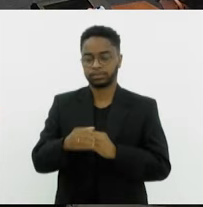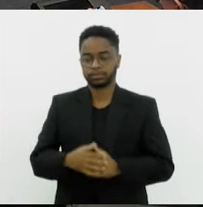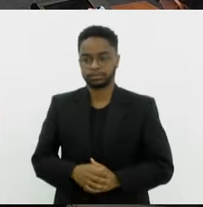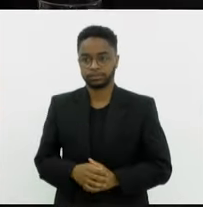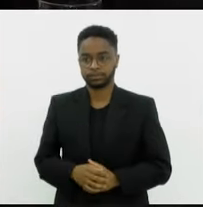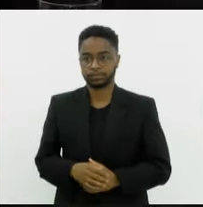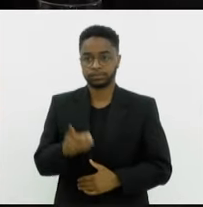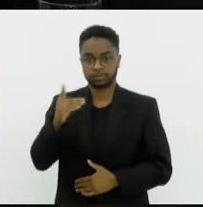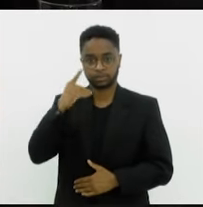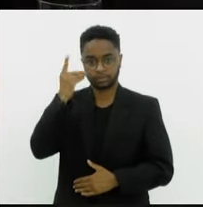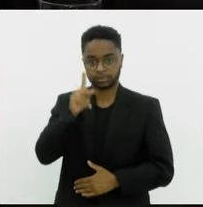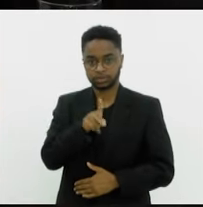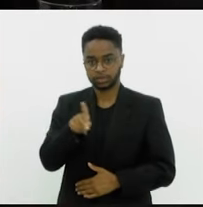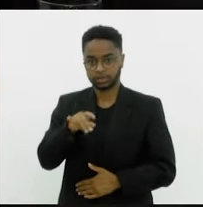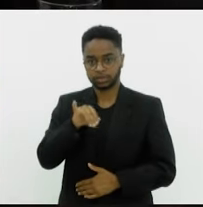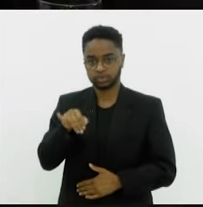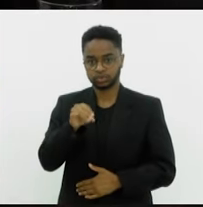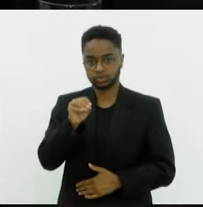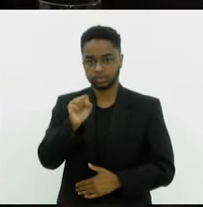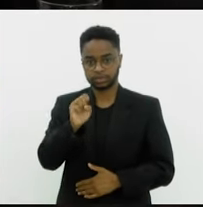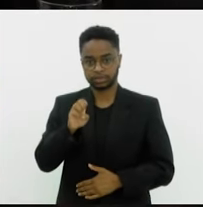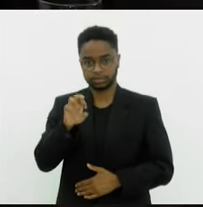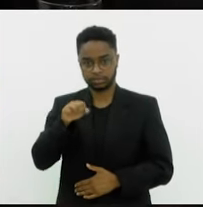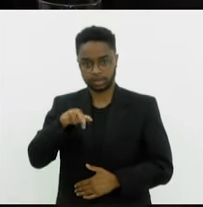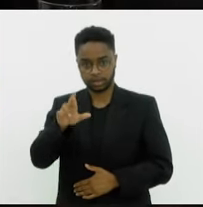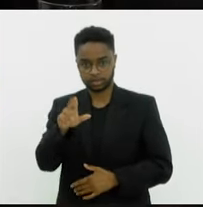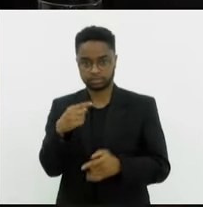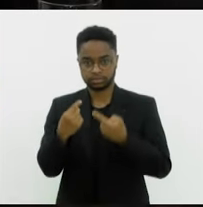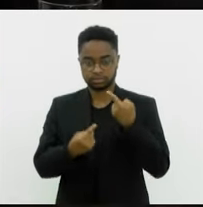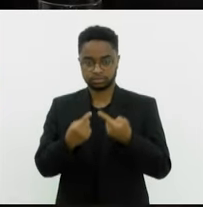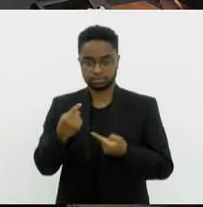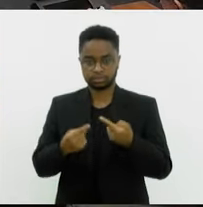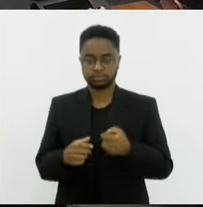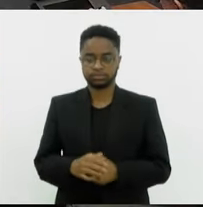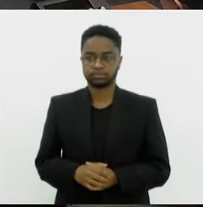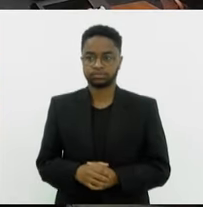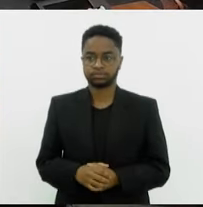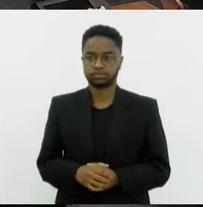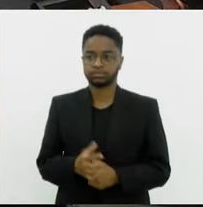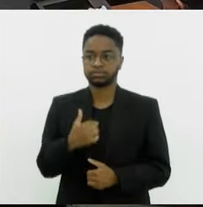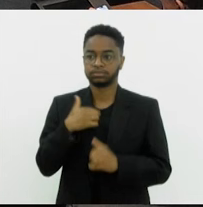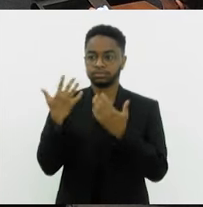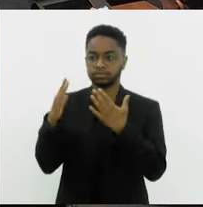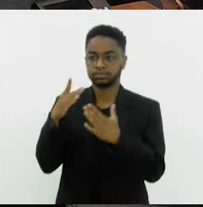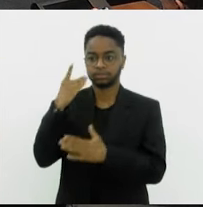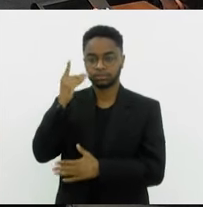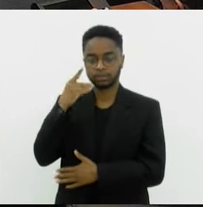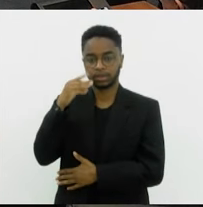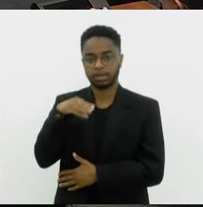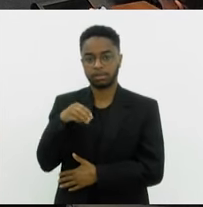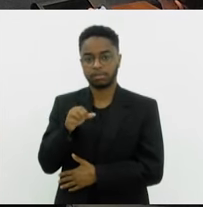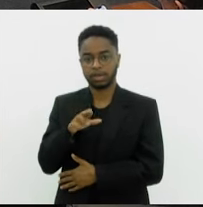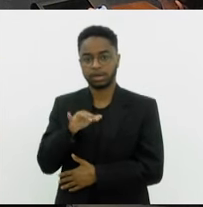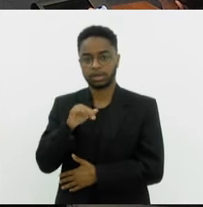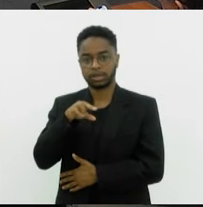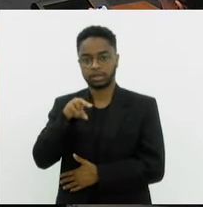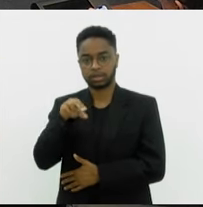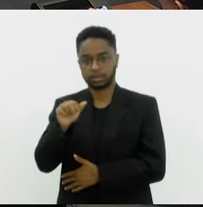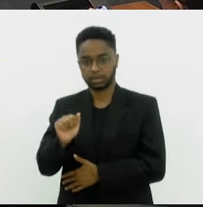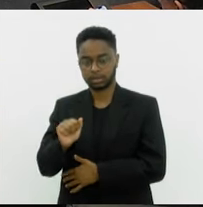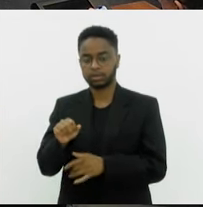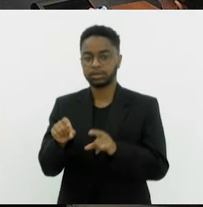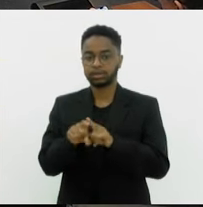Deputado professor Josimar, para discutir. Primeiro é saudar a colega Marina do MST. E